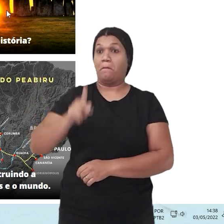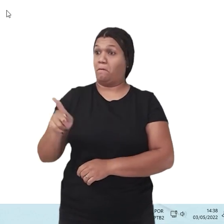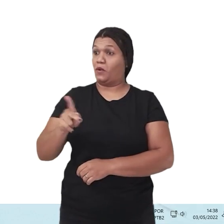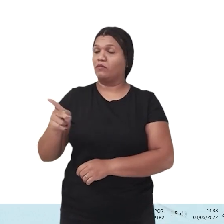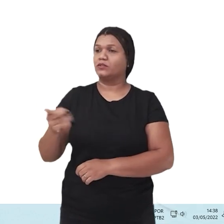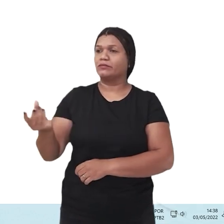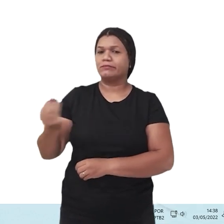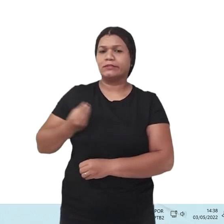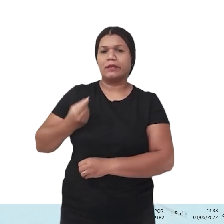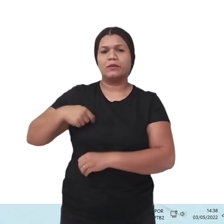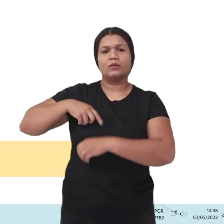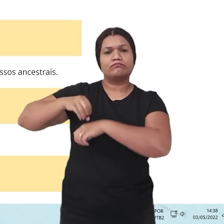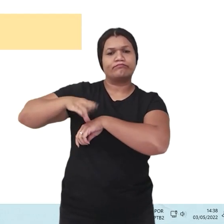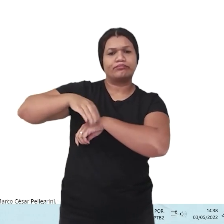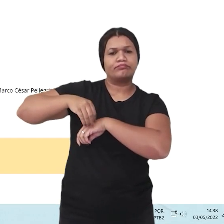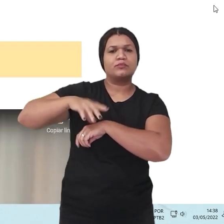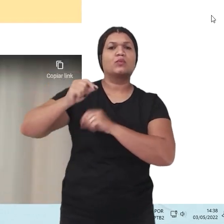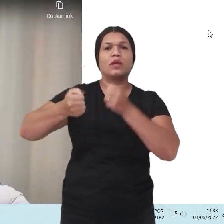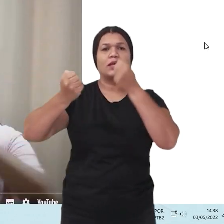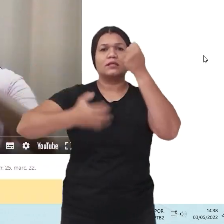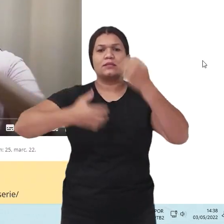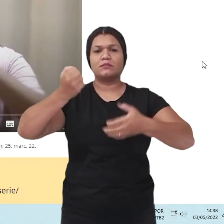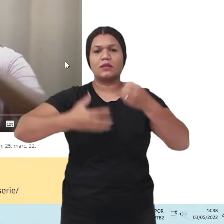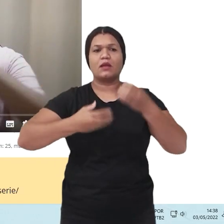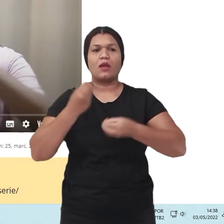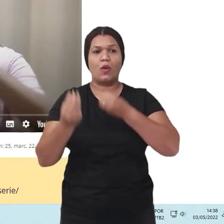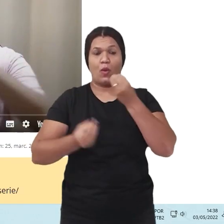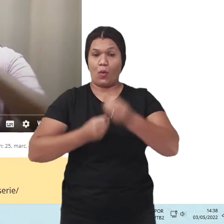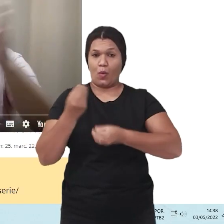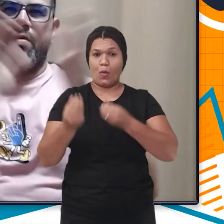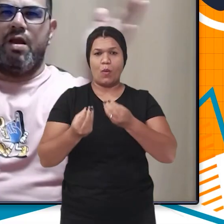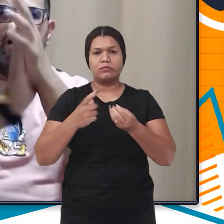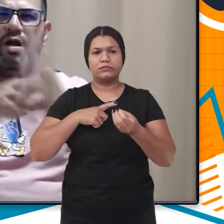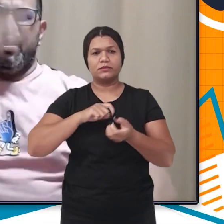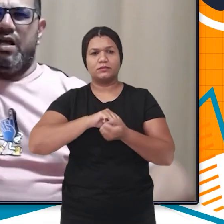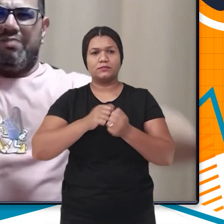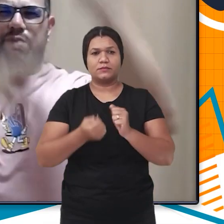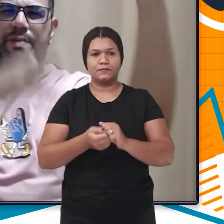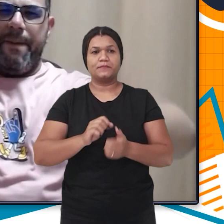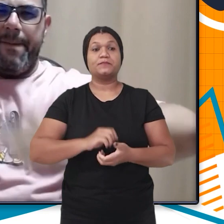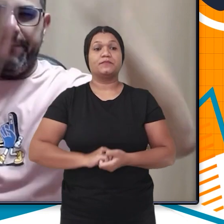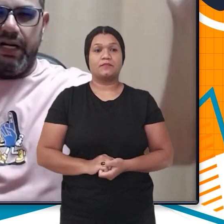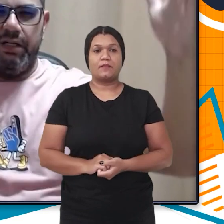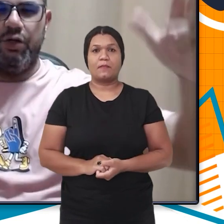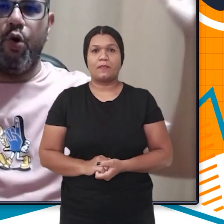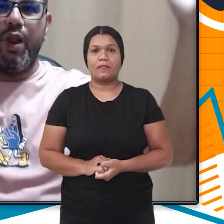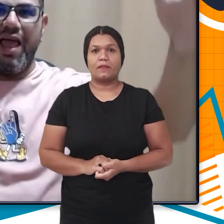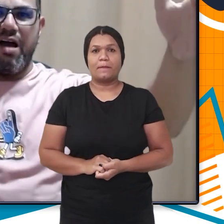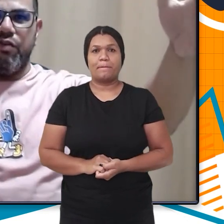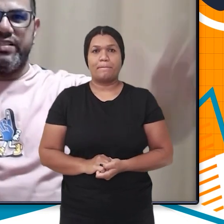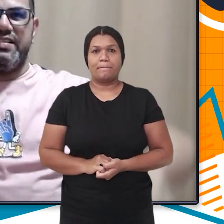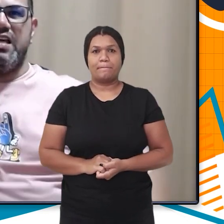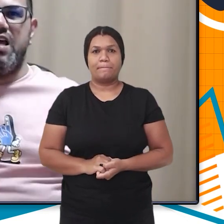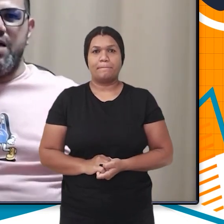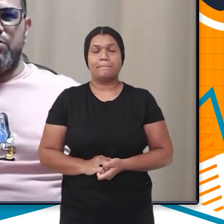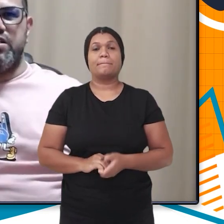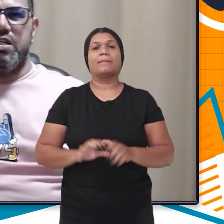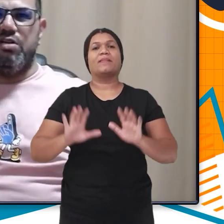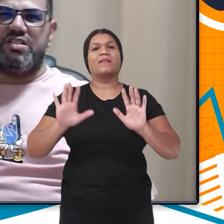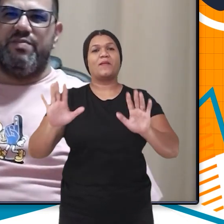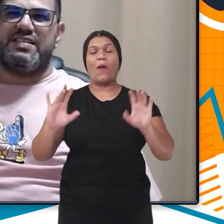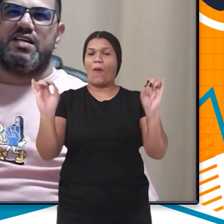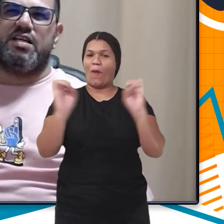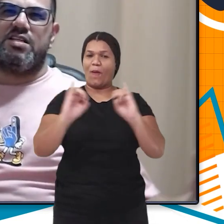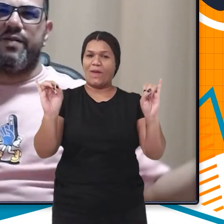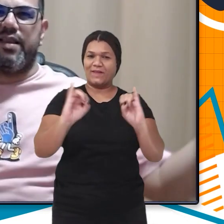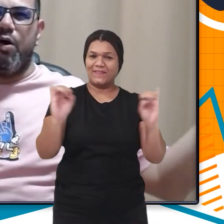explicação sobre a datação carbono 14. Olá você, meus